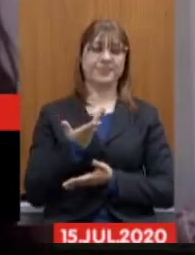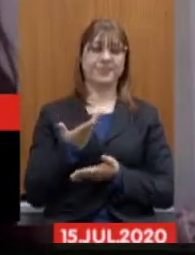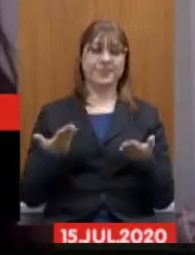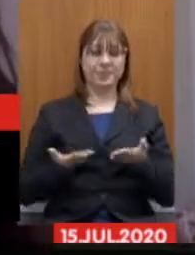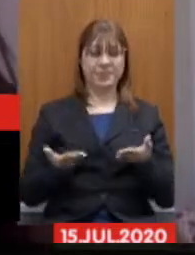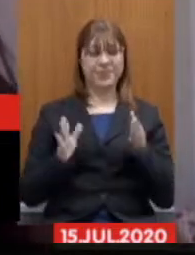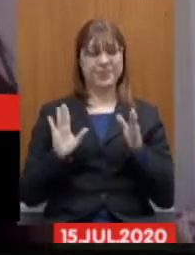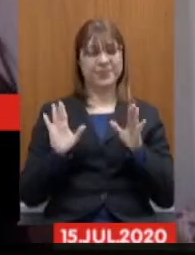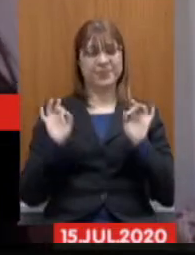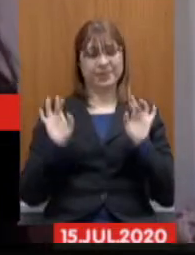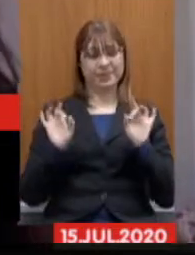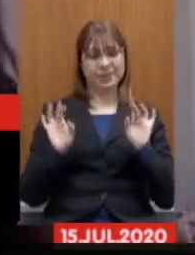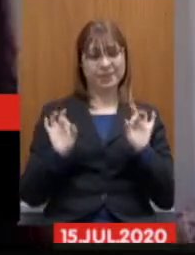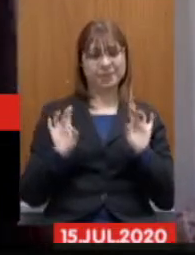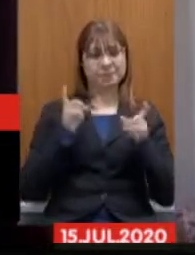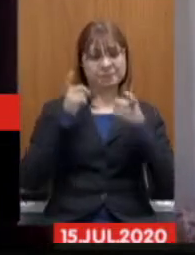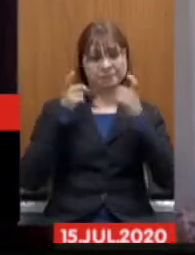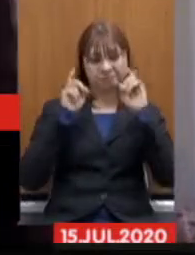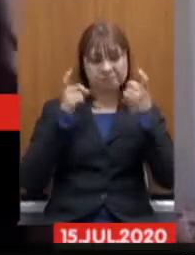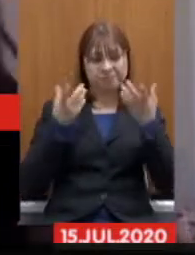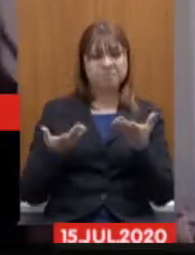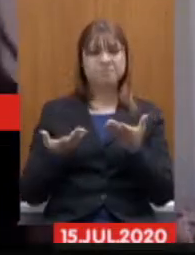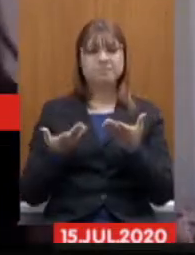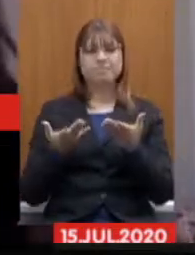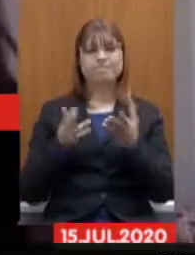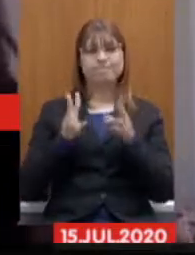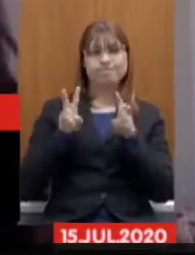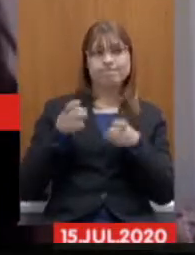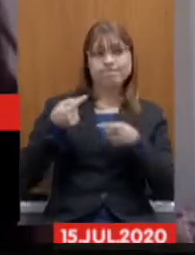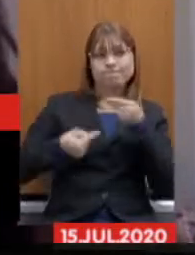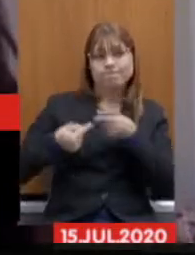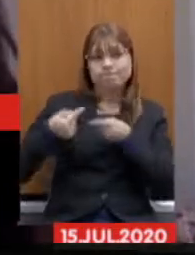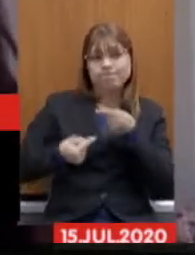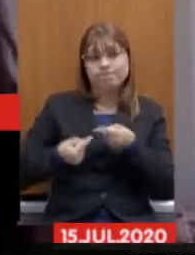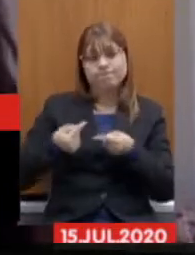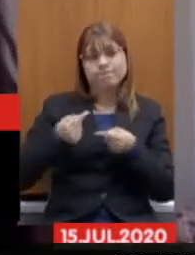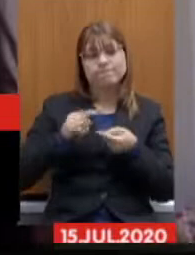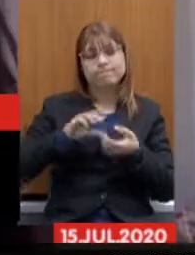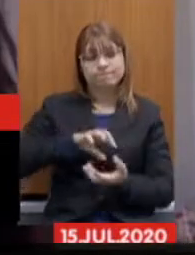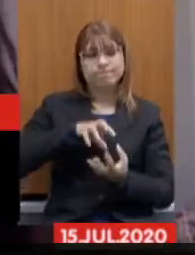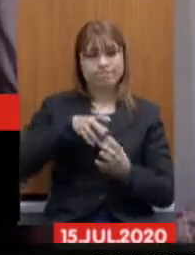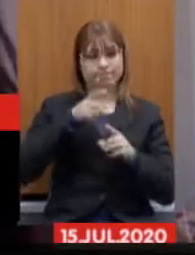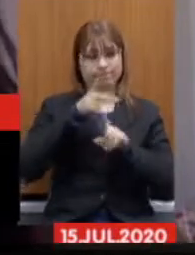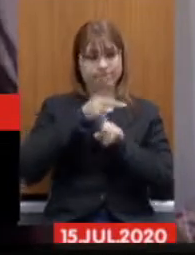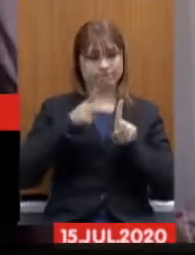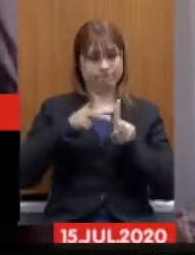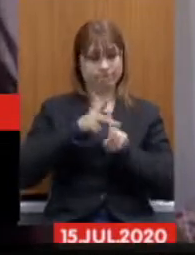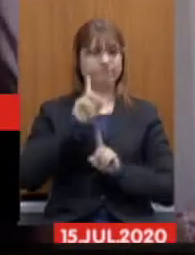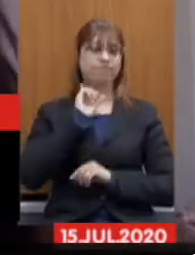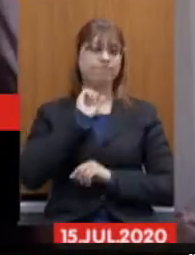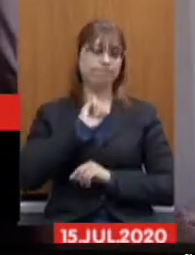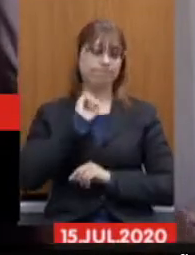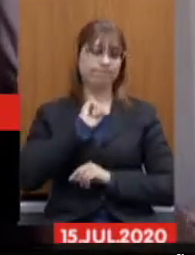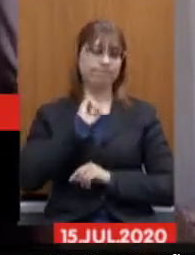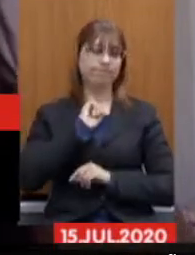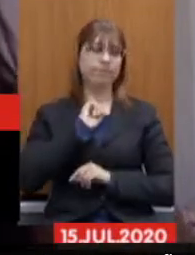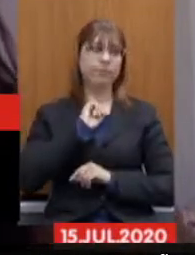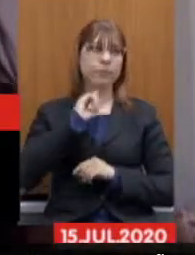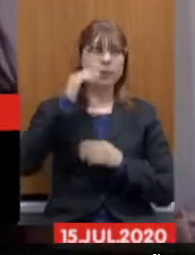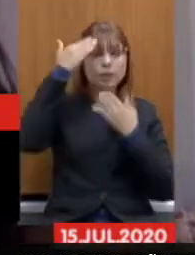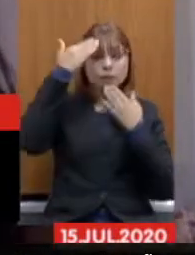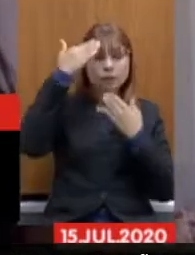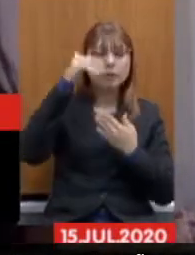seção especial para o debate sobre a reforma da previdência do estado de minas gerais vou agradecer especialmente